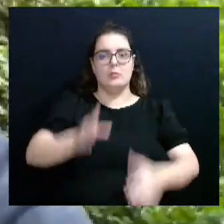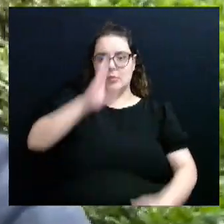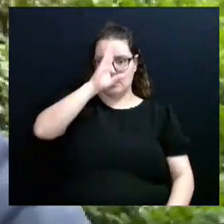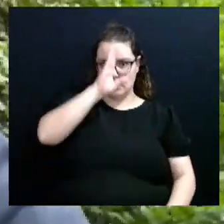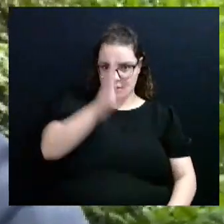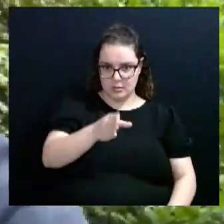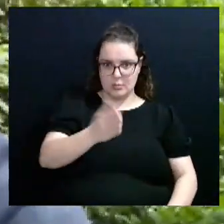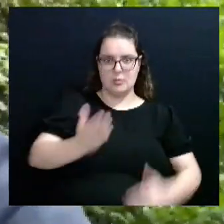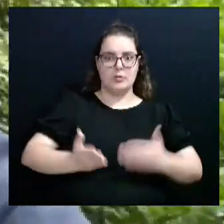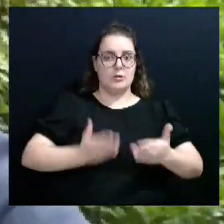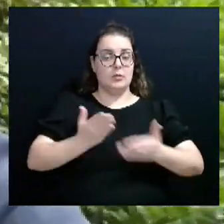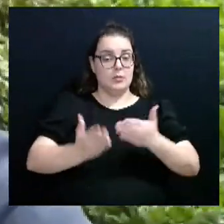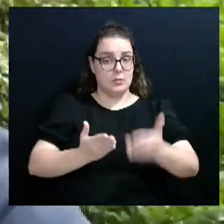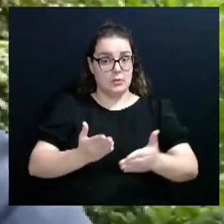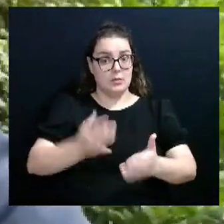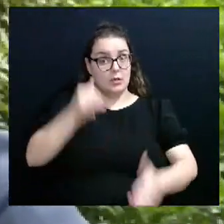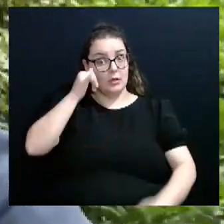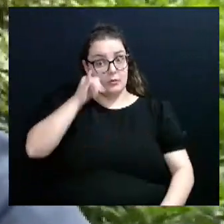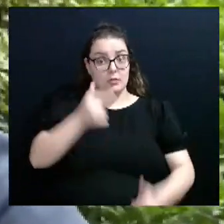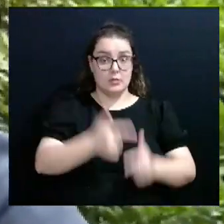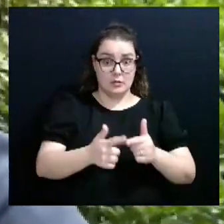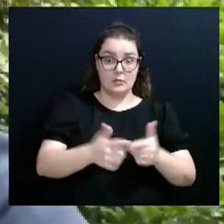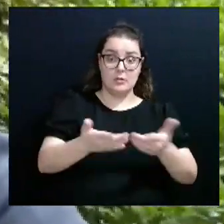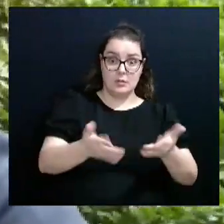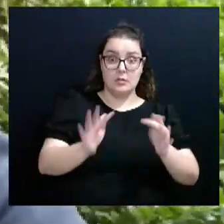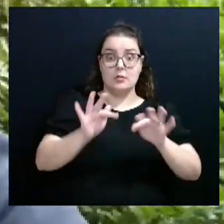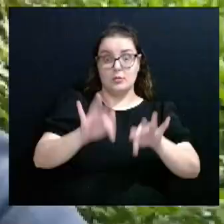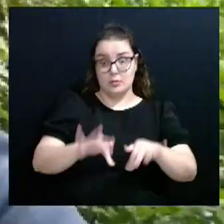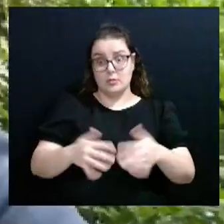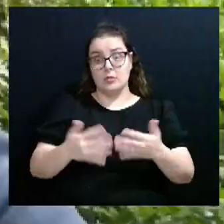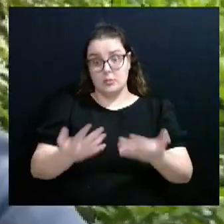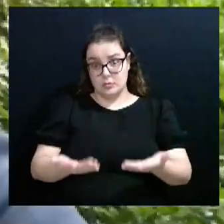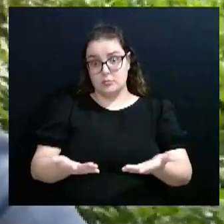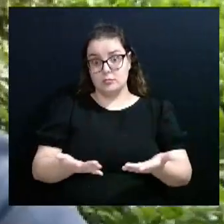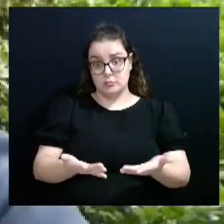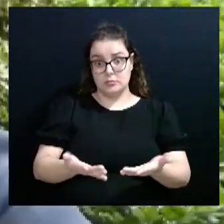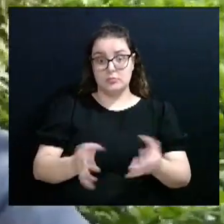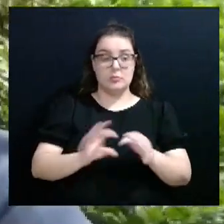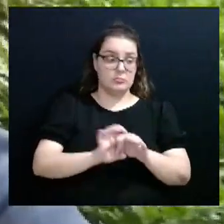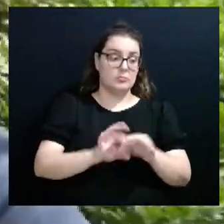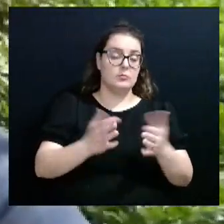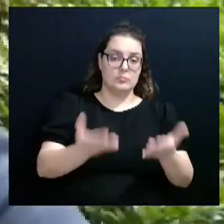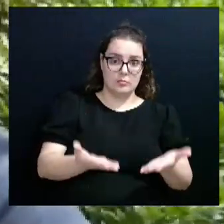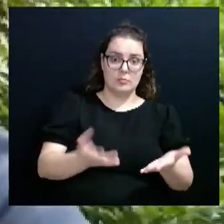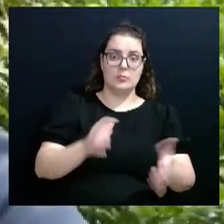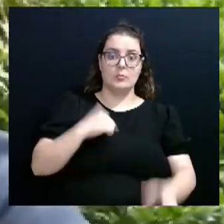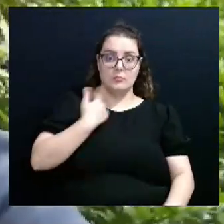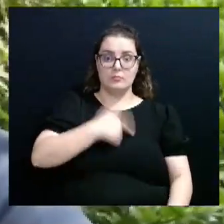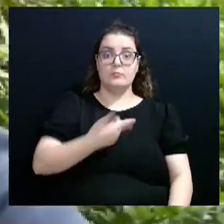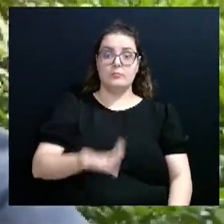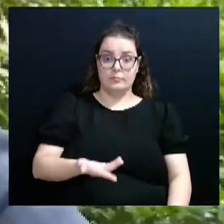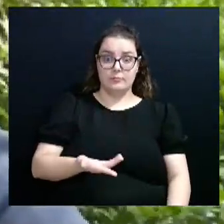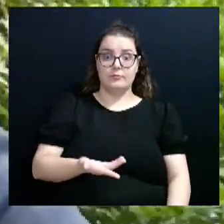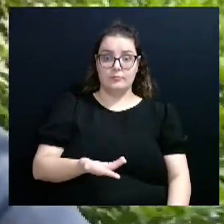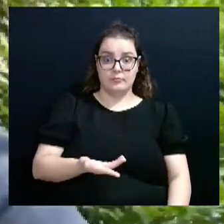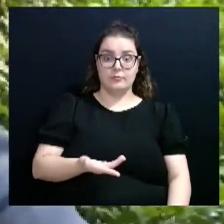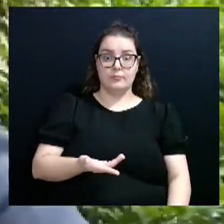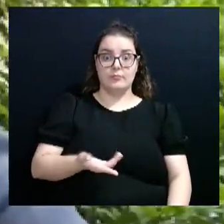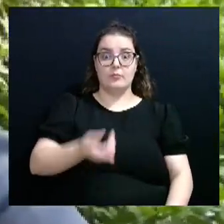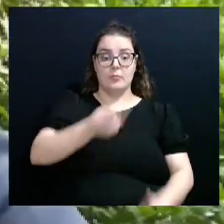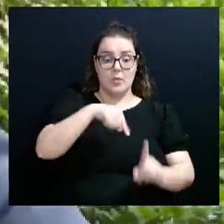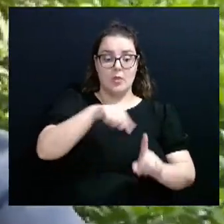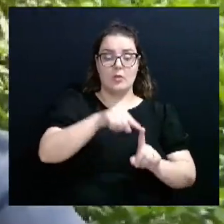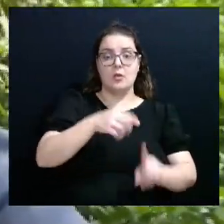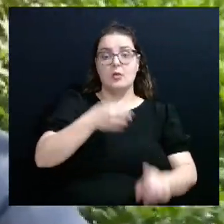preservadores, que, no fim das contas, acabam permitindo que a gente atinja uma boa proporção